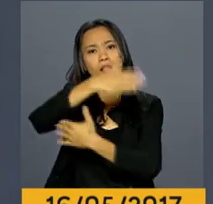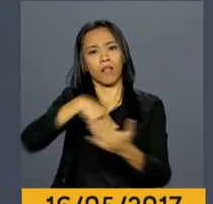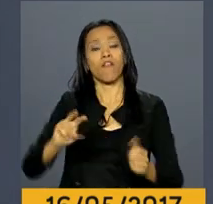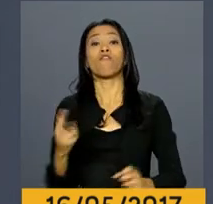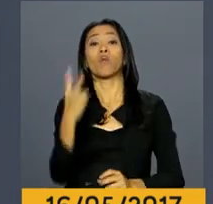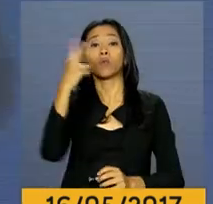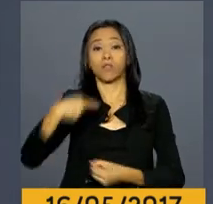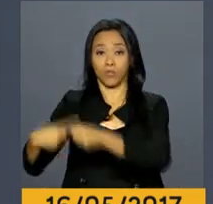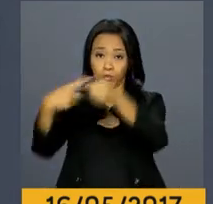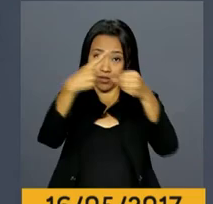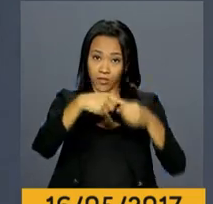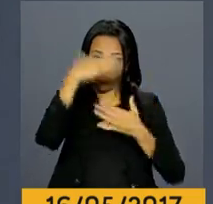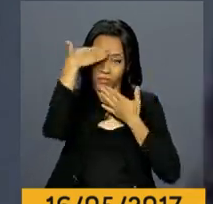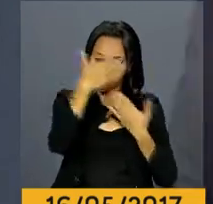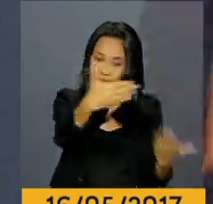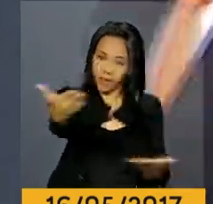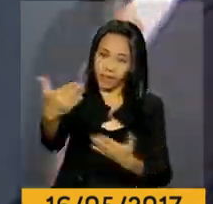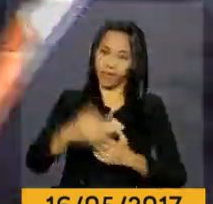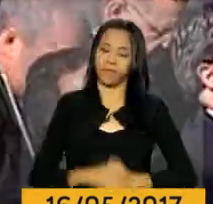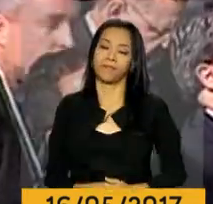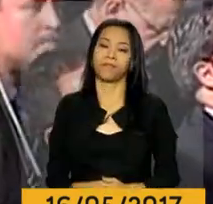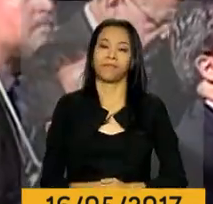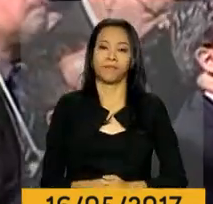municípios brasileiros. Muito obrigado.